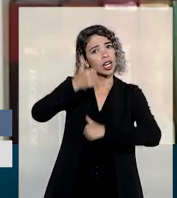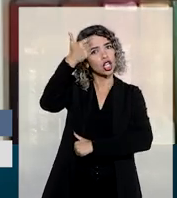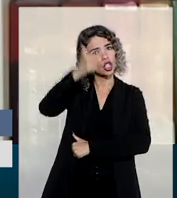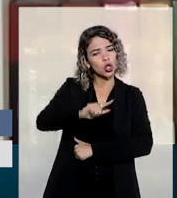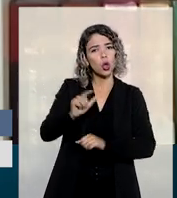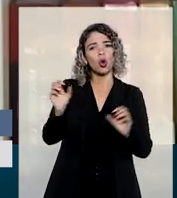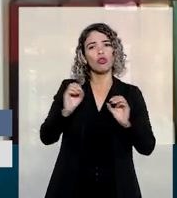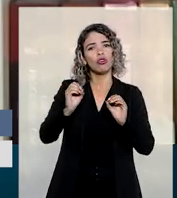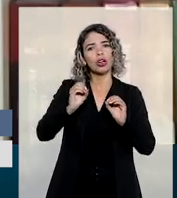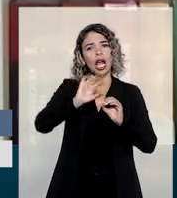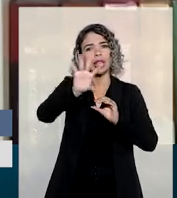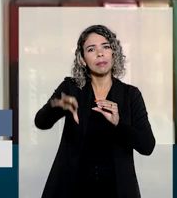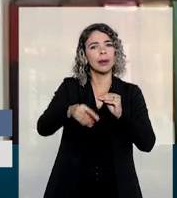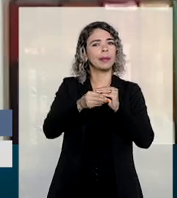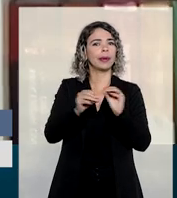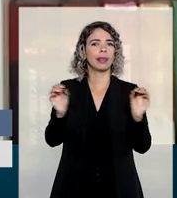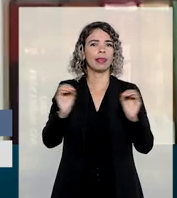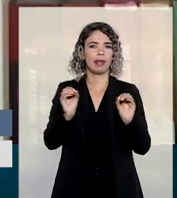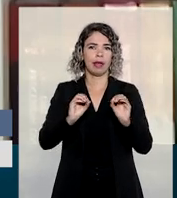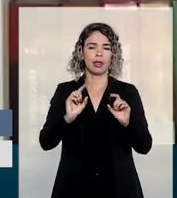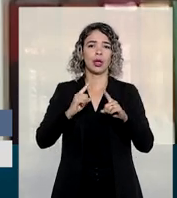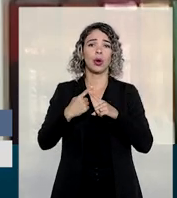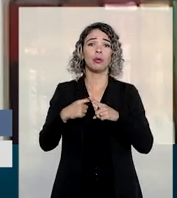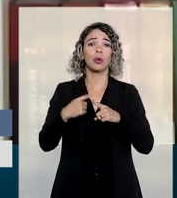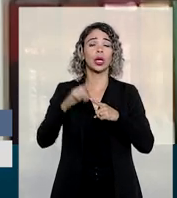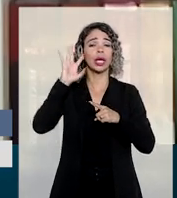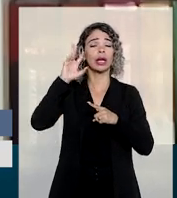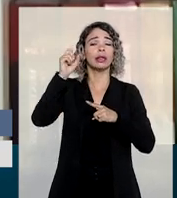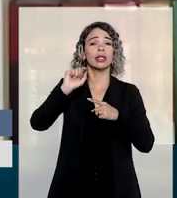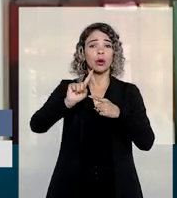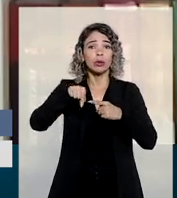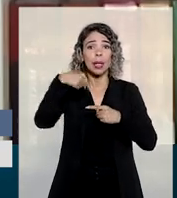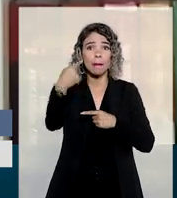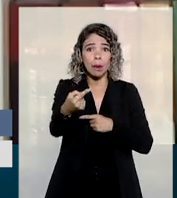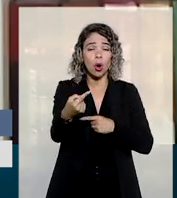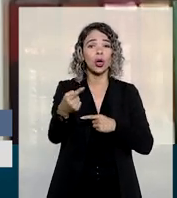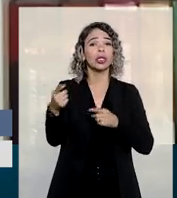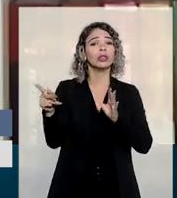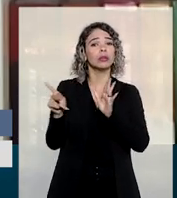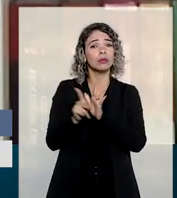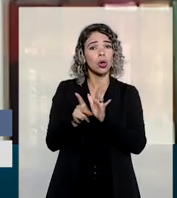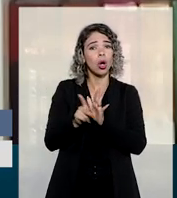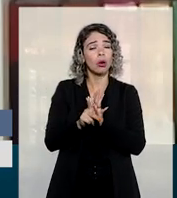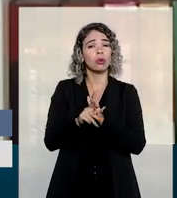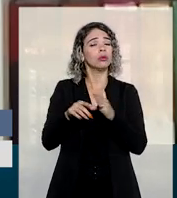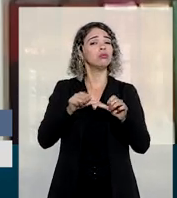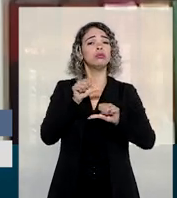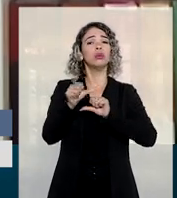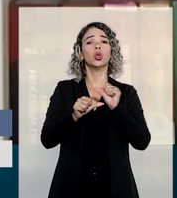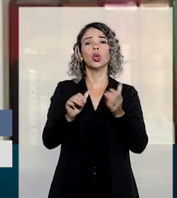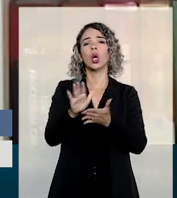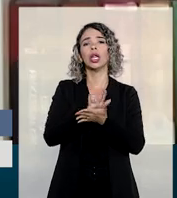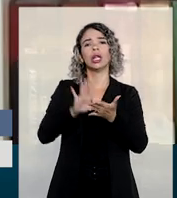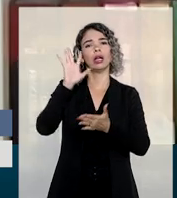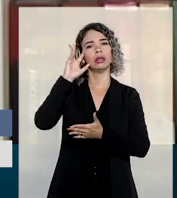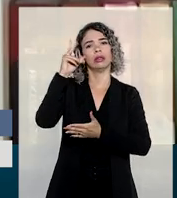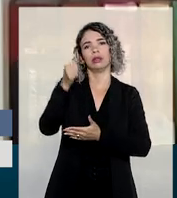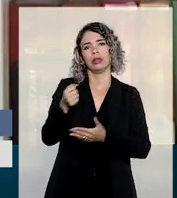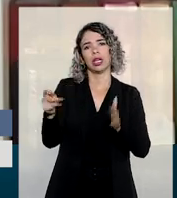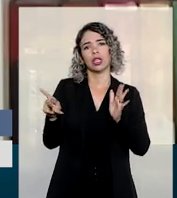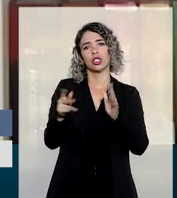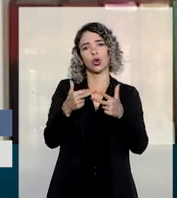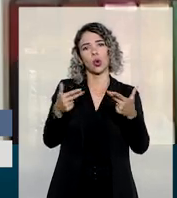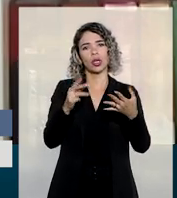não tenho nada a acrescentar, porque a decisão proferida depois dele, no julgamento dos embargos de declaração, não modificou a